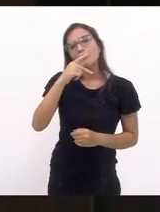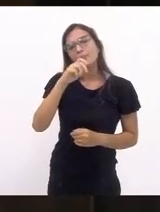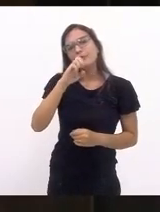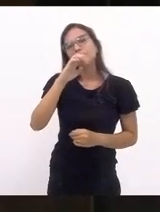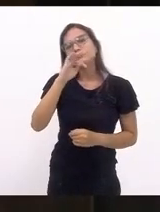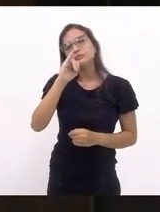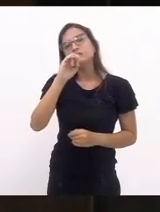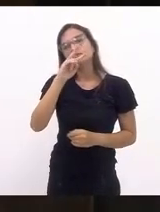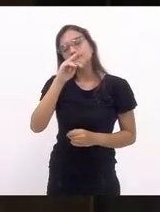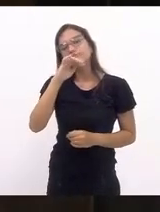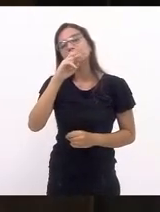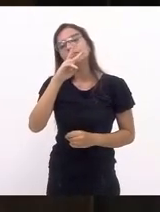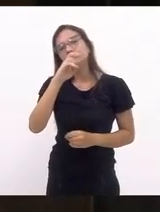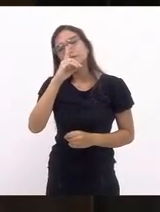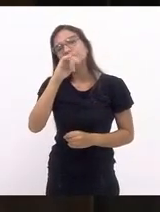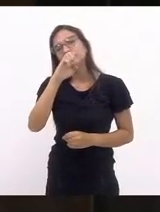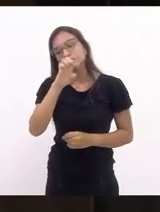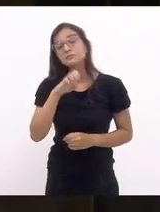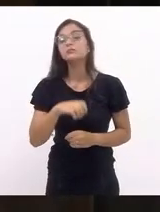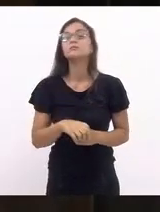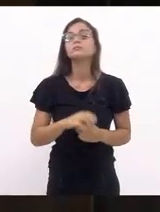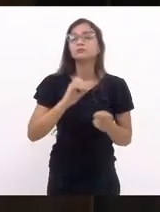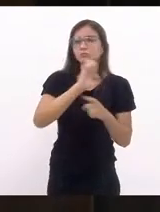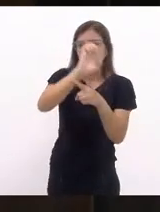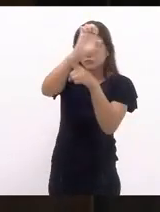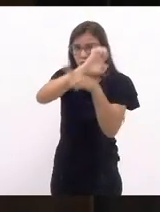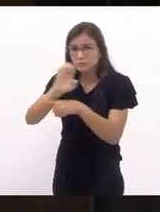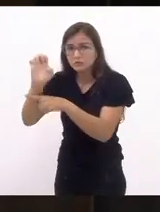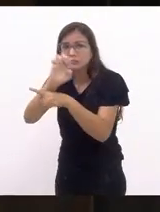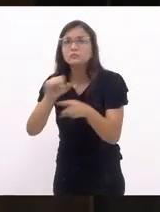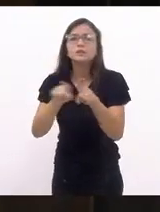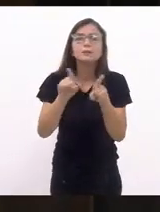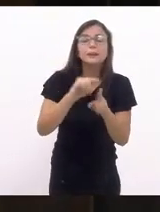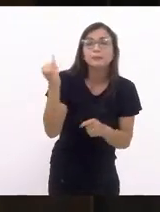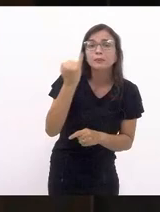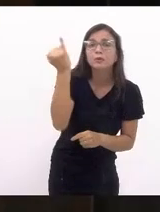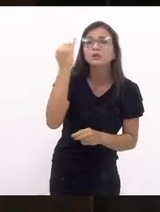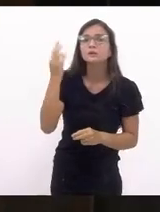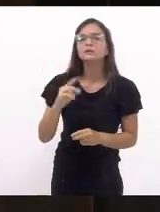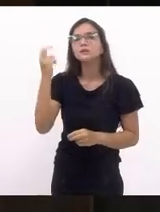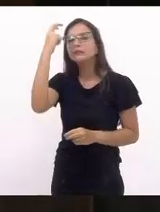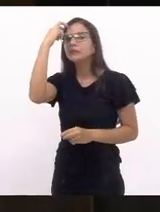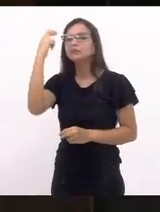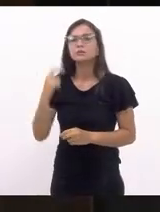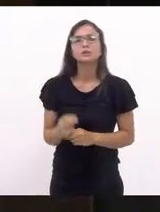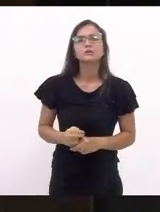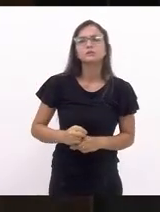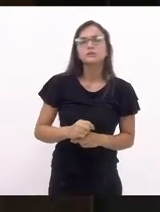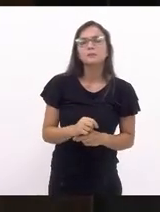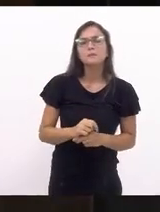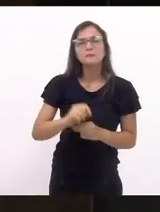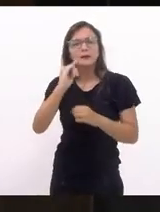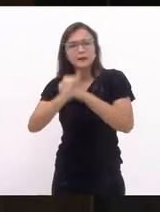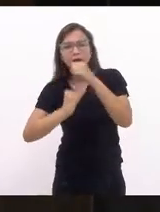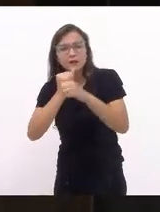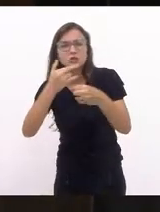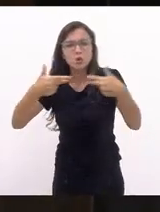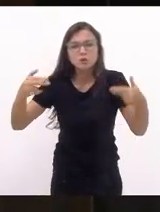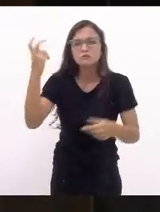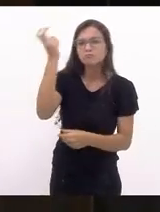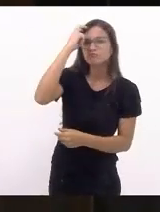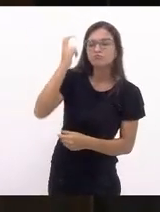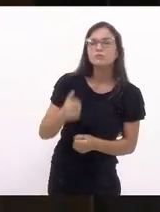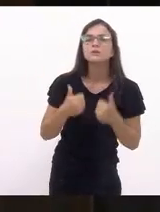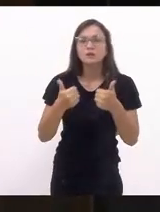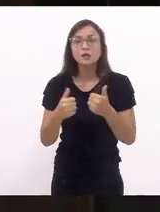Dinossauros em Miguel Pereira a importância da regulamentação da inteligência artificial no estado o plano retomada no setor audiovisual